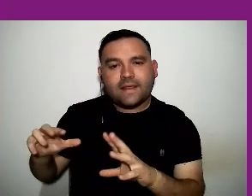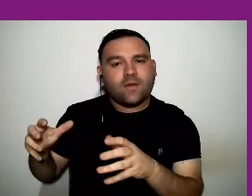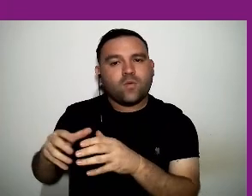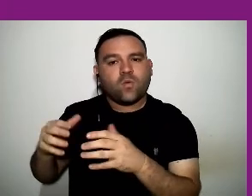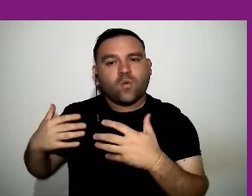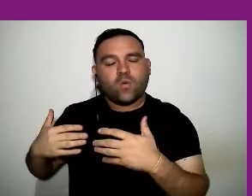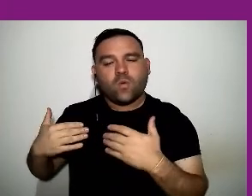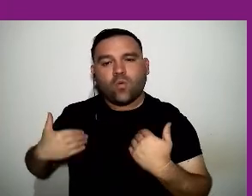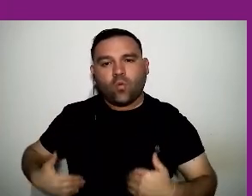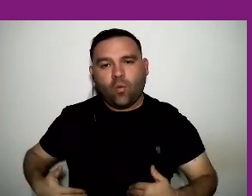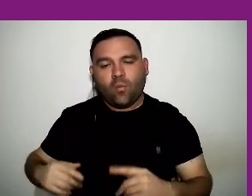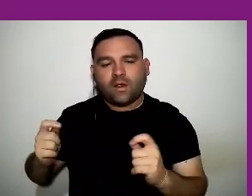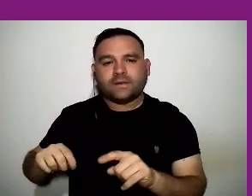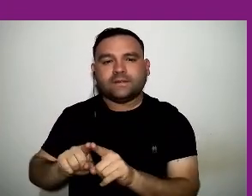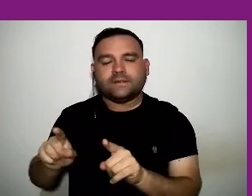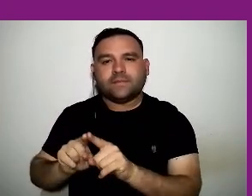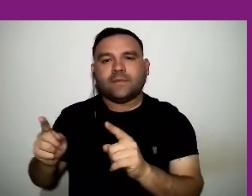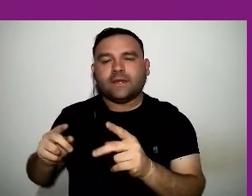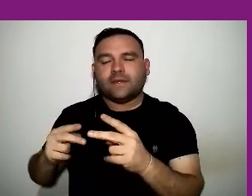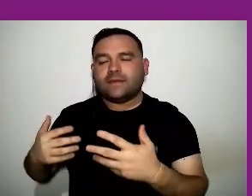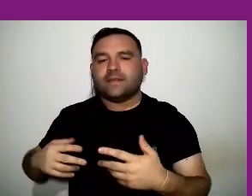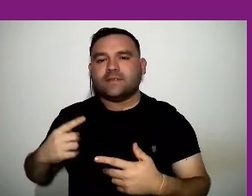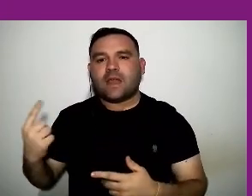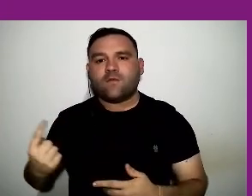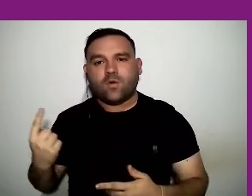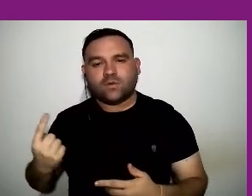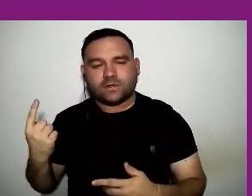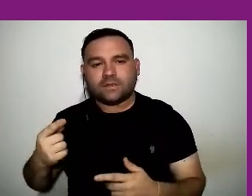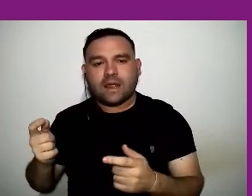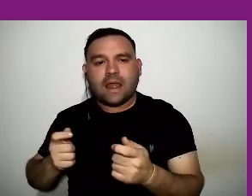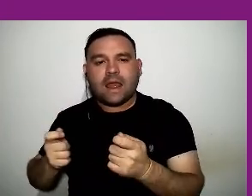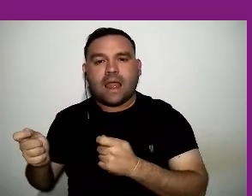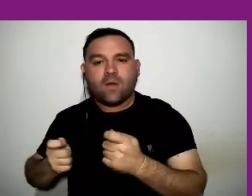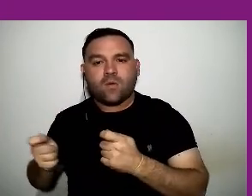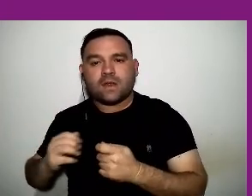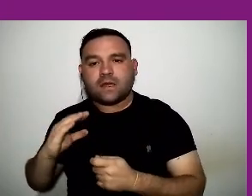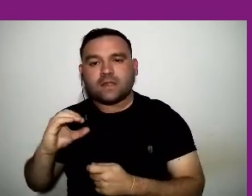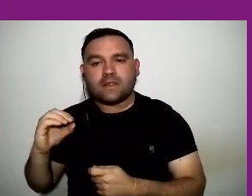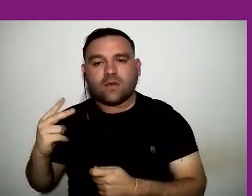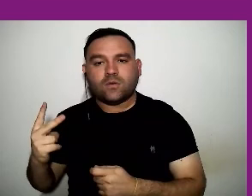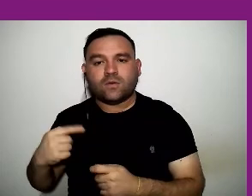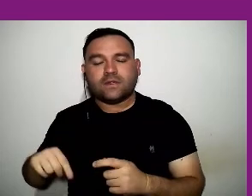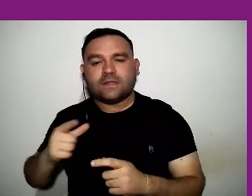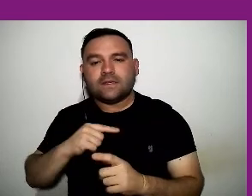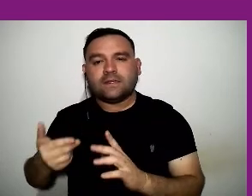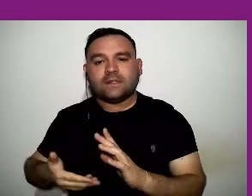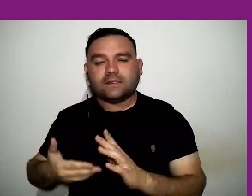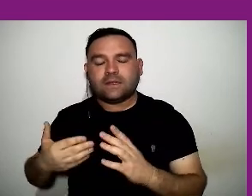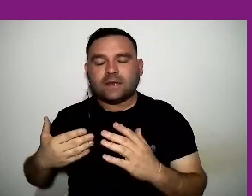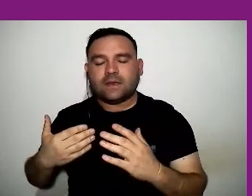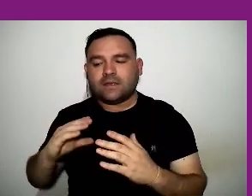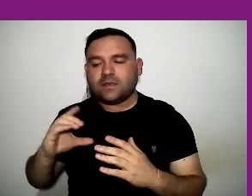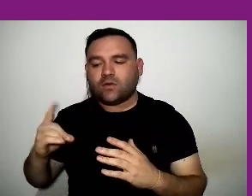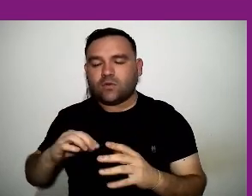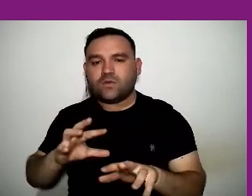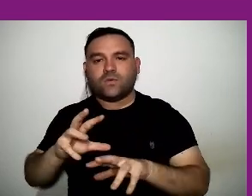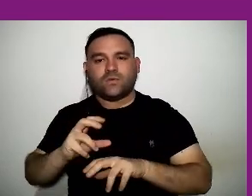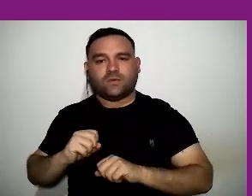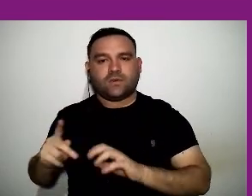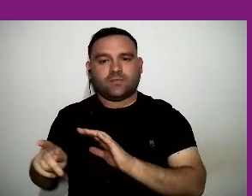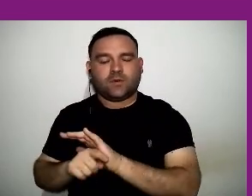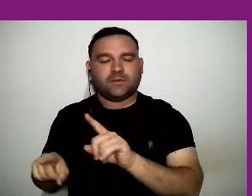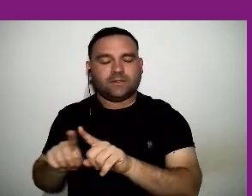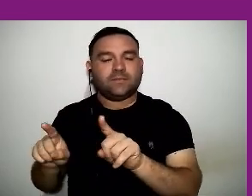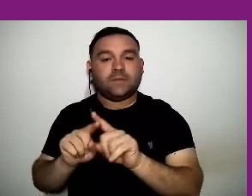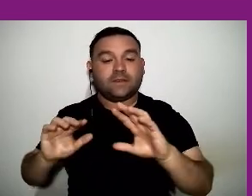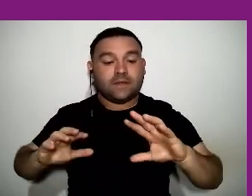que permitia-se a ventilação espontânea, regulando o CO2 através da remoção extracorpórea de CO2. E como o